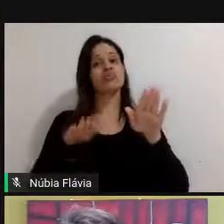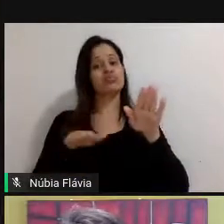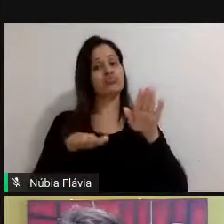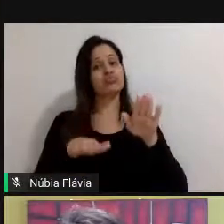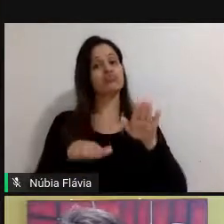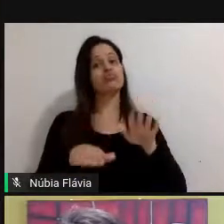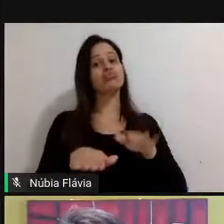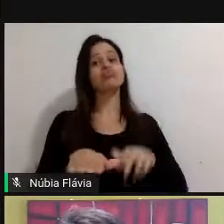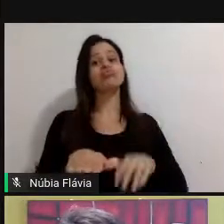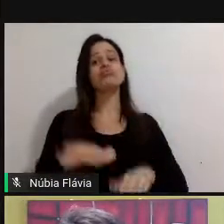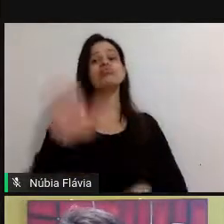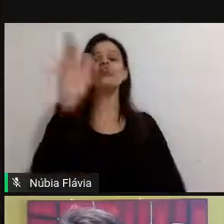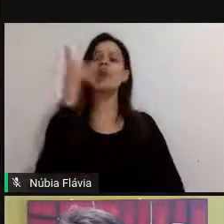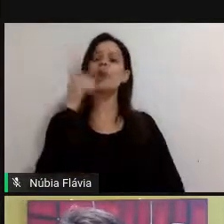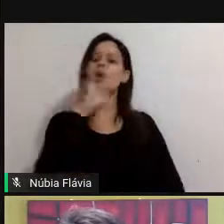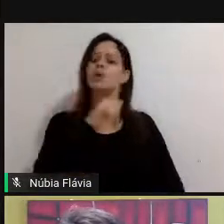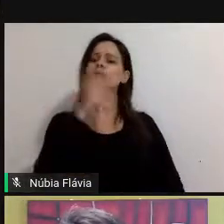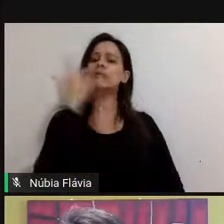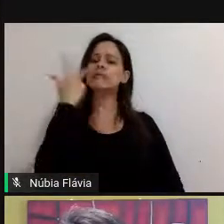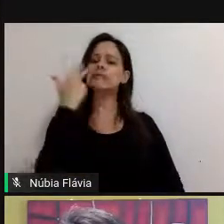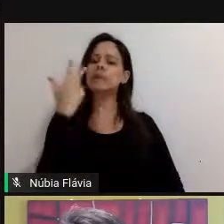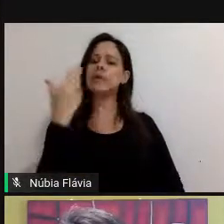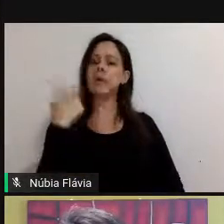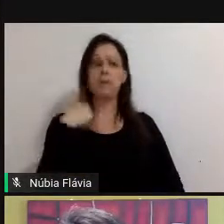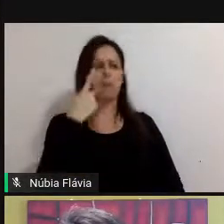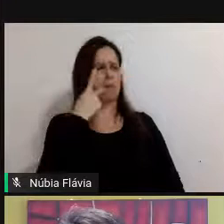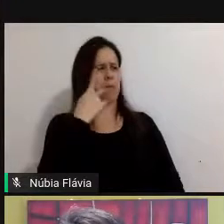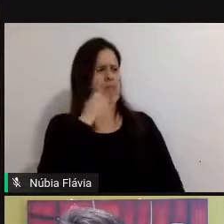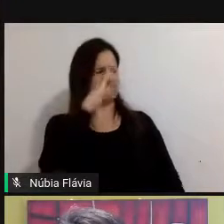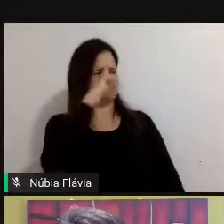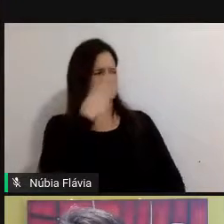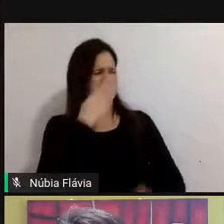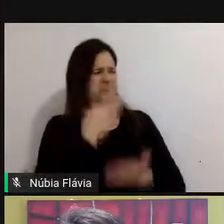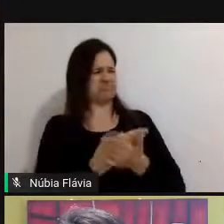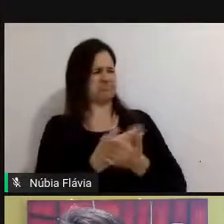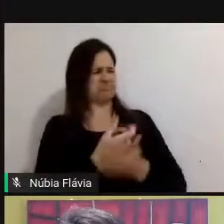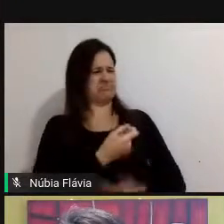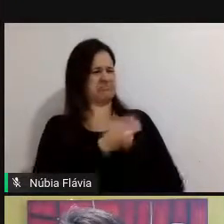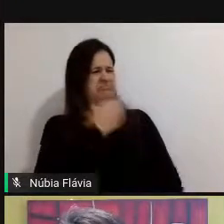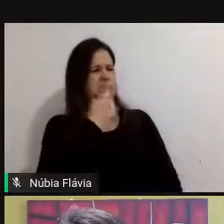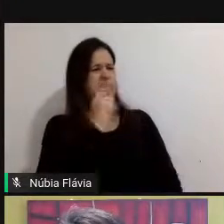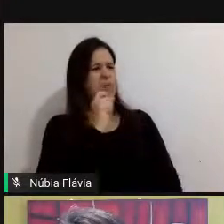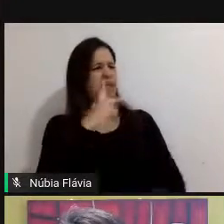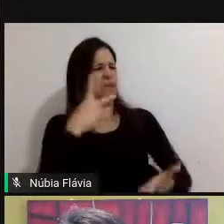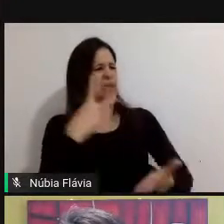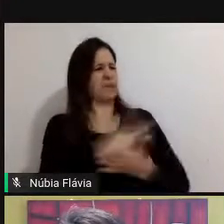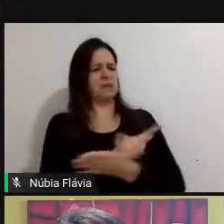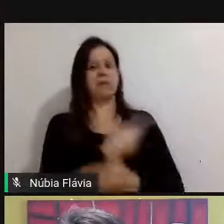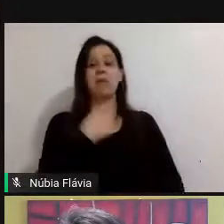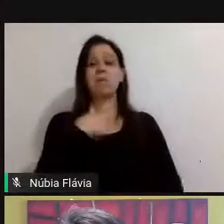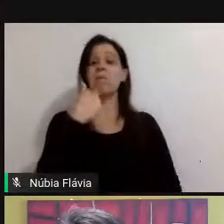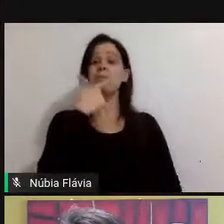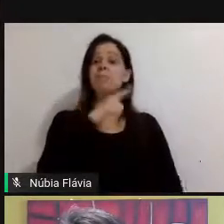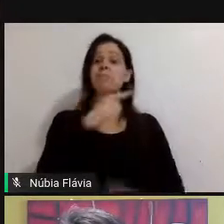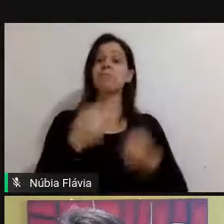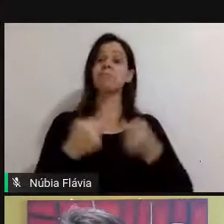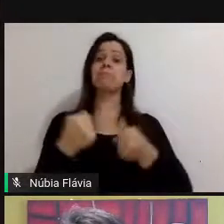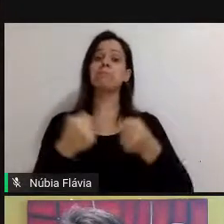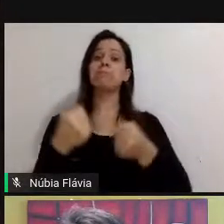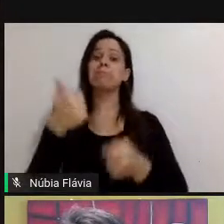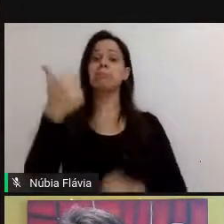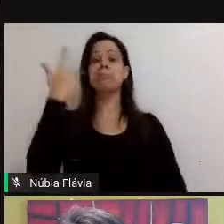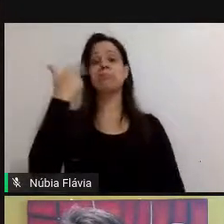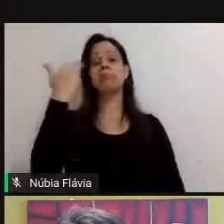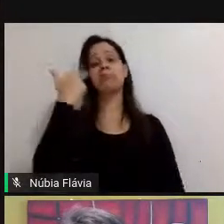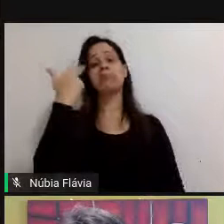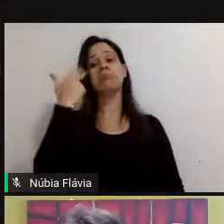consegui dirigir tranquila. Meu pai nem acreditava no que estava acontecendo, sabe? Que eu realmente estava conseguindo dirigir. Ele fingia que ele